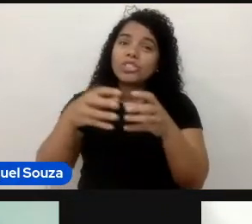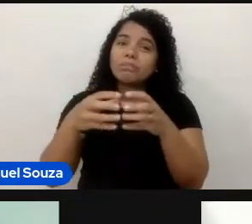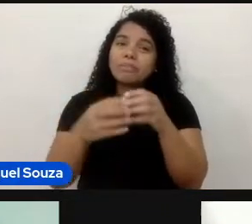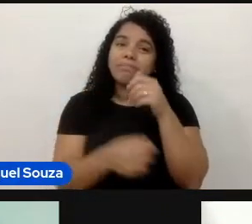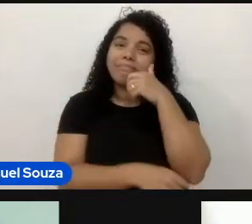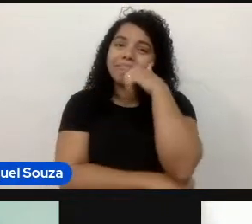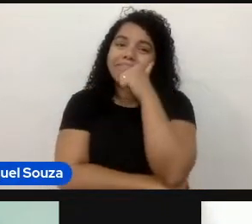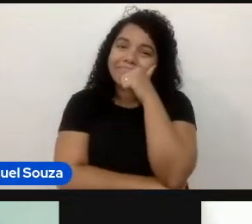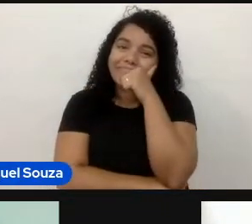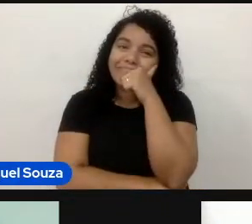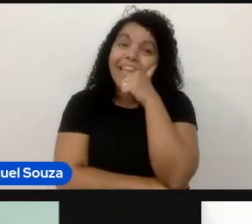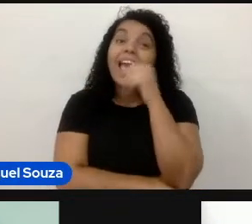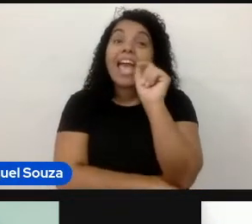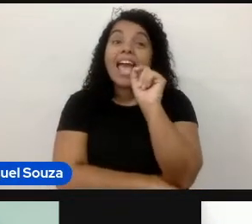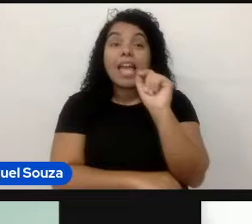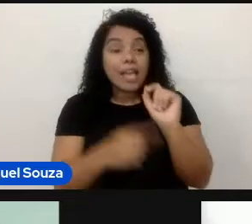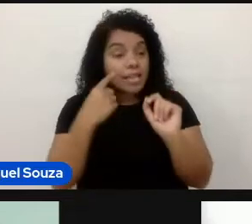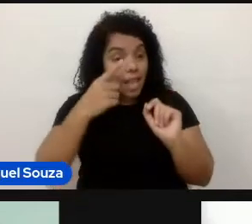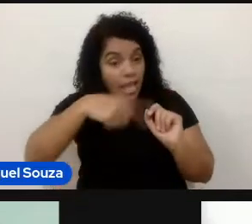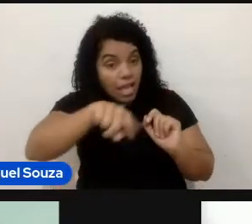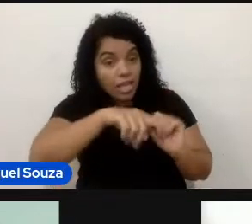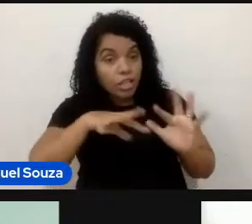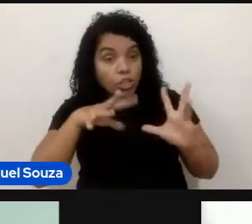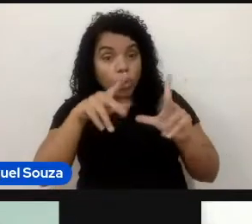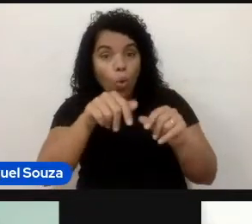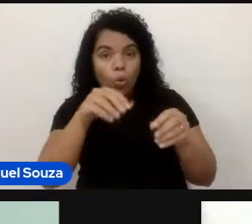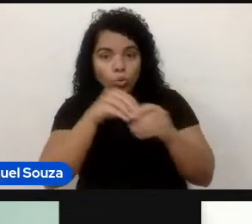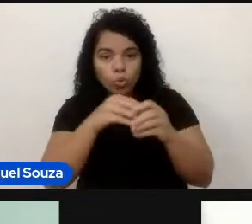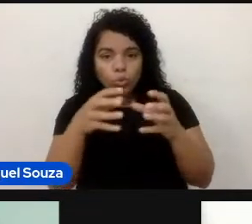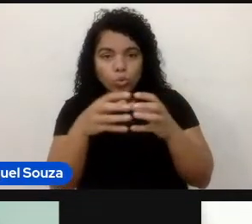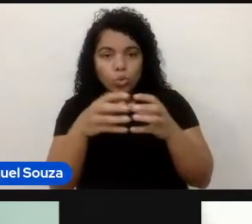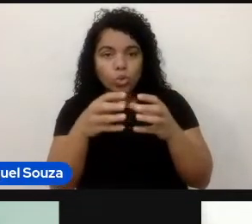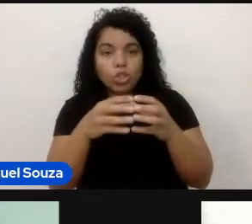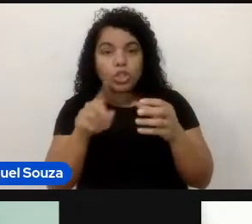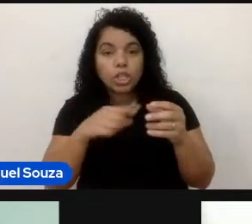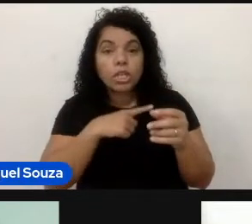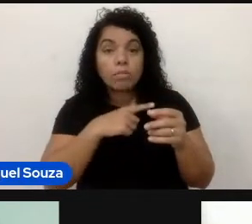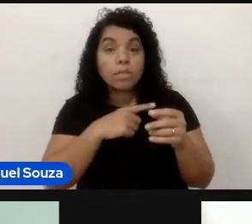é que todos do time sejam engenheiros e que